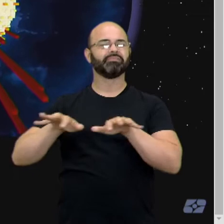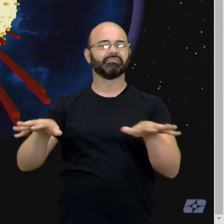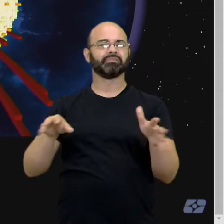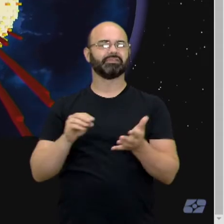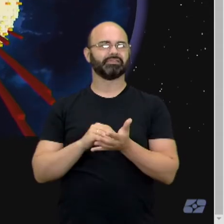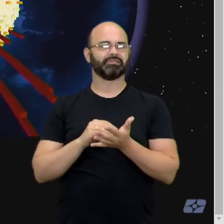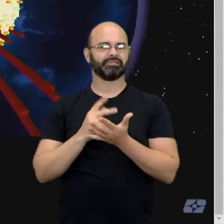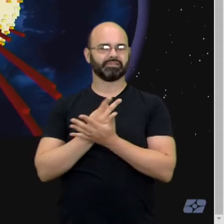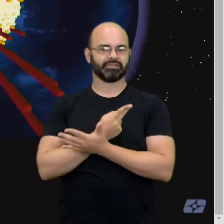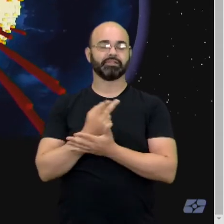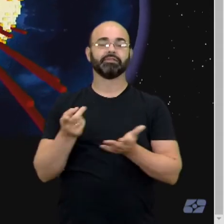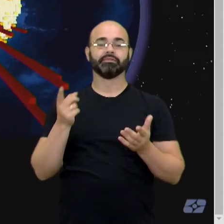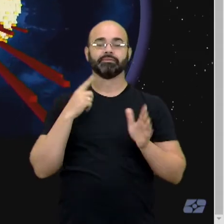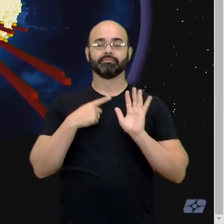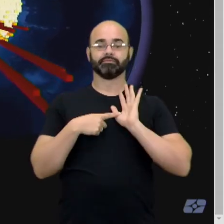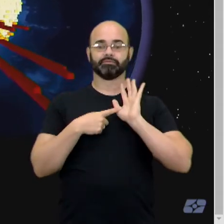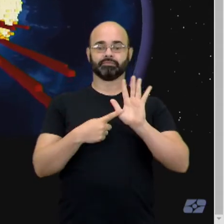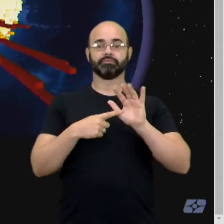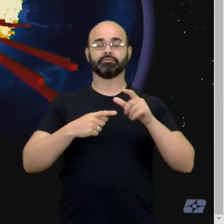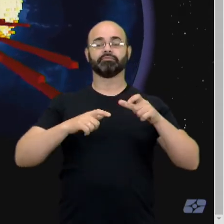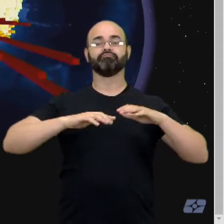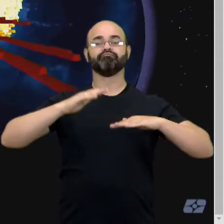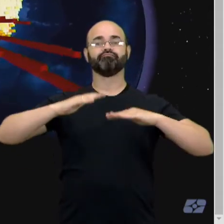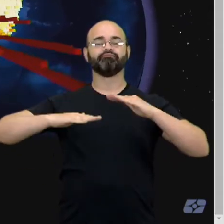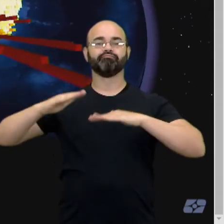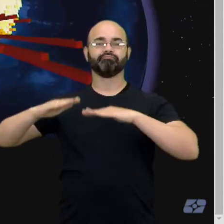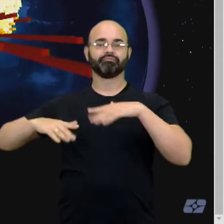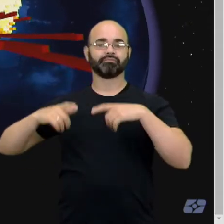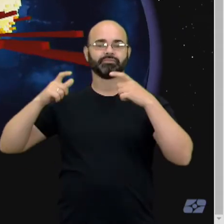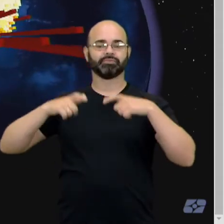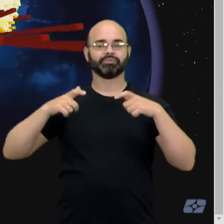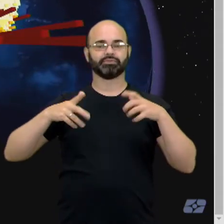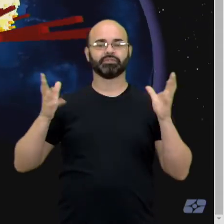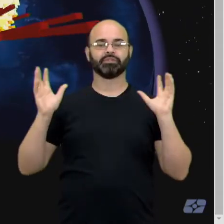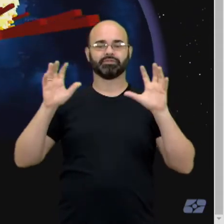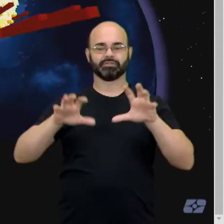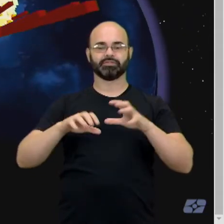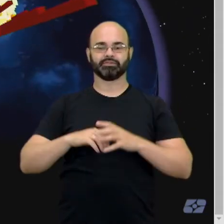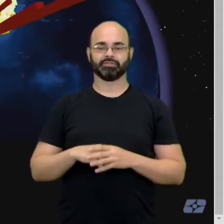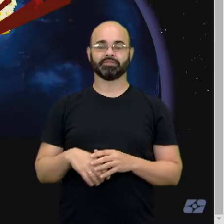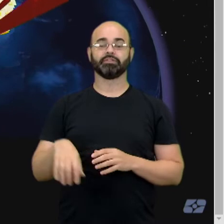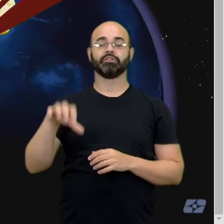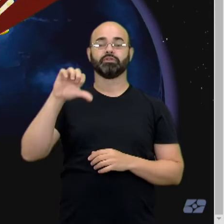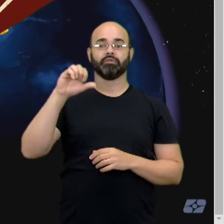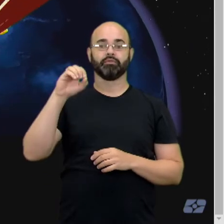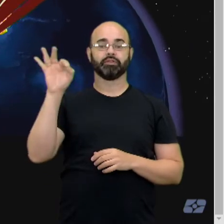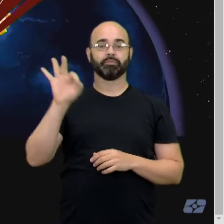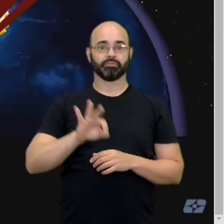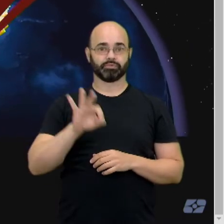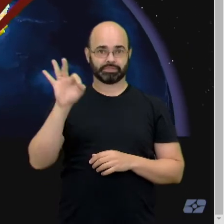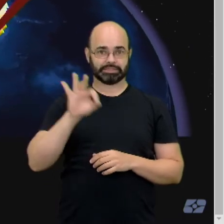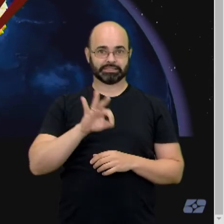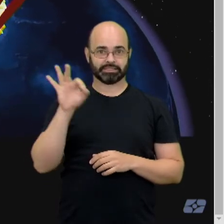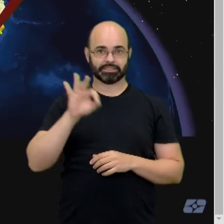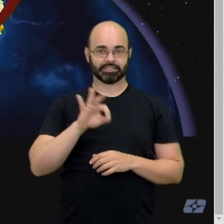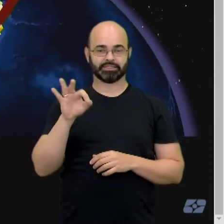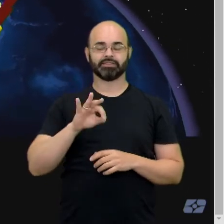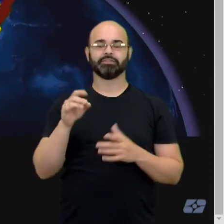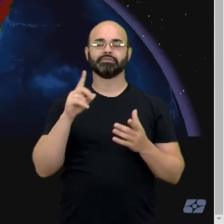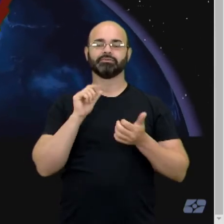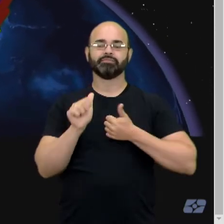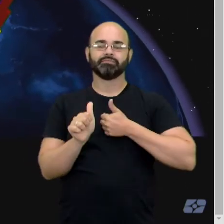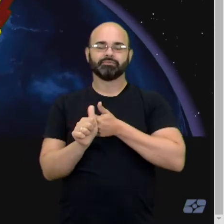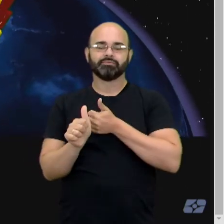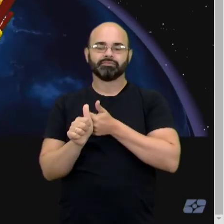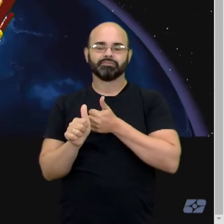longo do país apresentam-se diferentes dependendo da localização. Cerca de 90% da população total vive nas